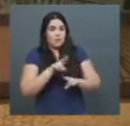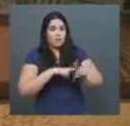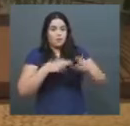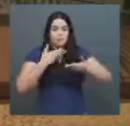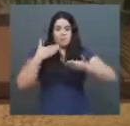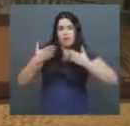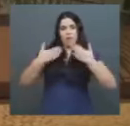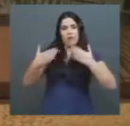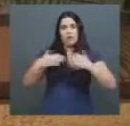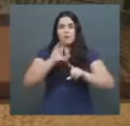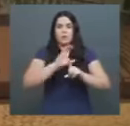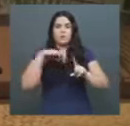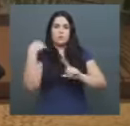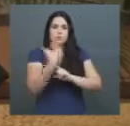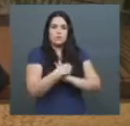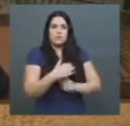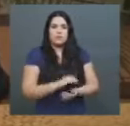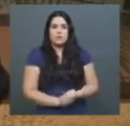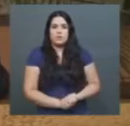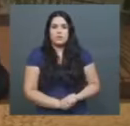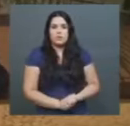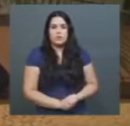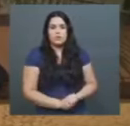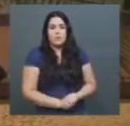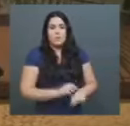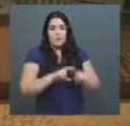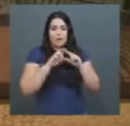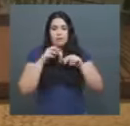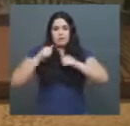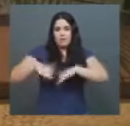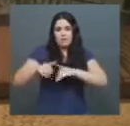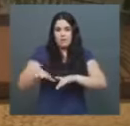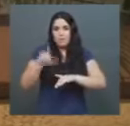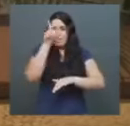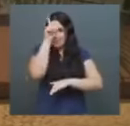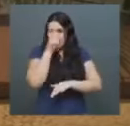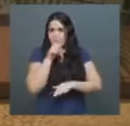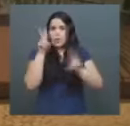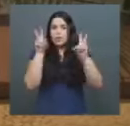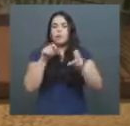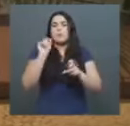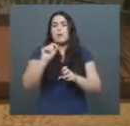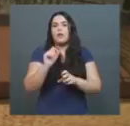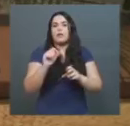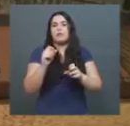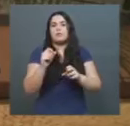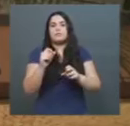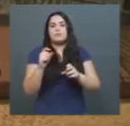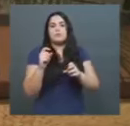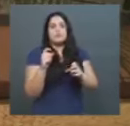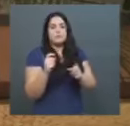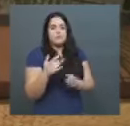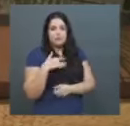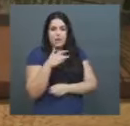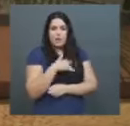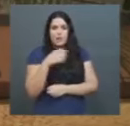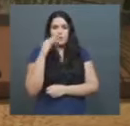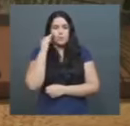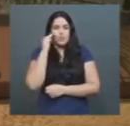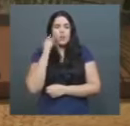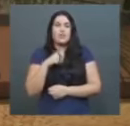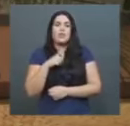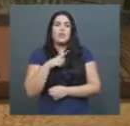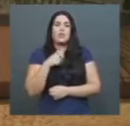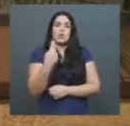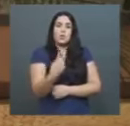com a comunidade. E por ocasião do Setembro Amarelo, o tema dessa edição é saúde mental. Nós vamos ter duas professoras da Faculdade